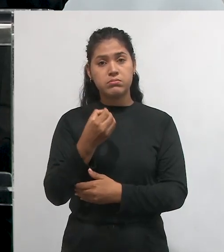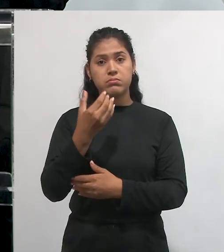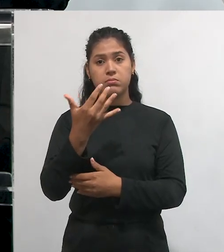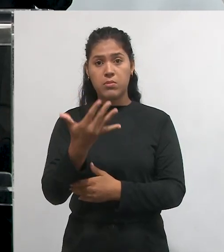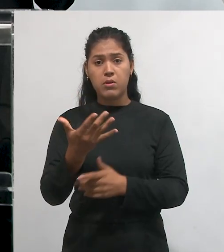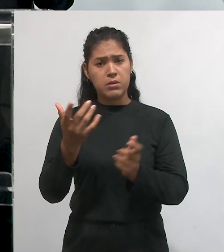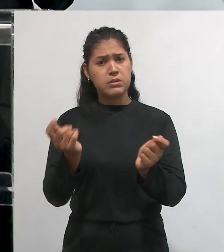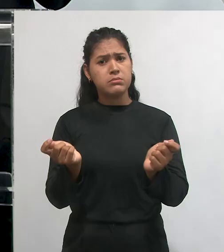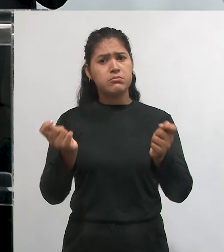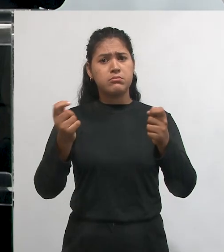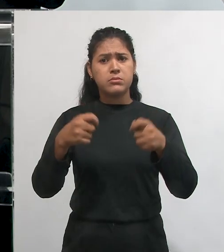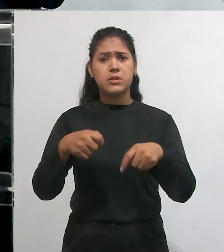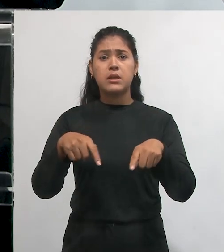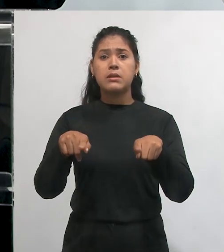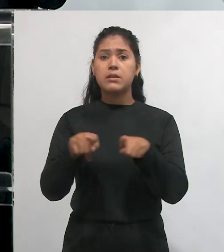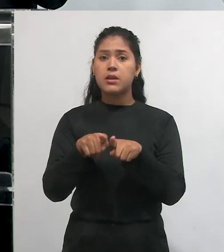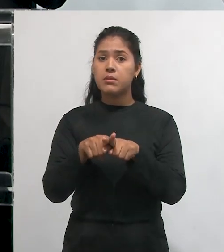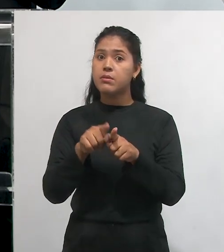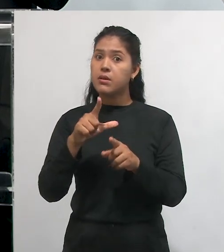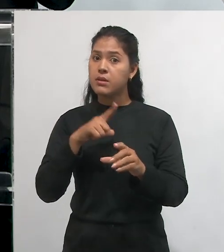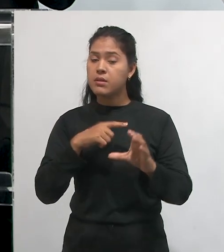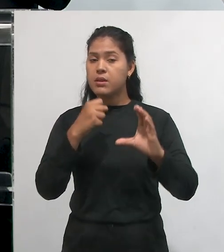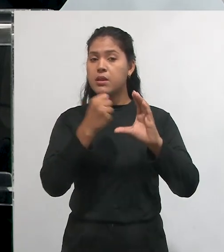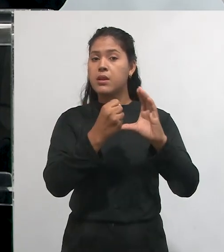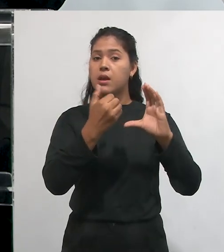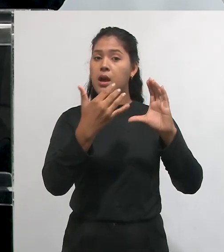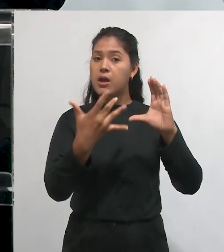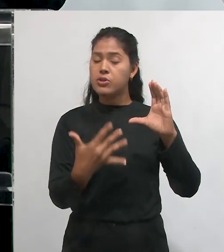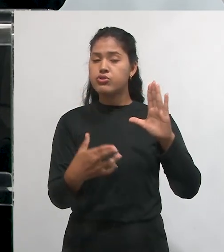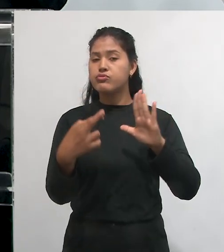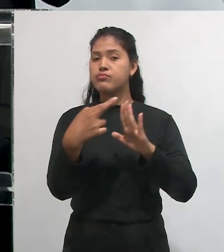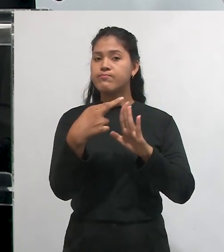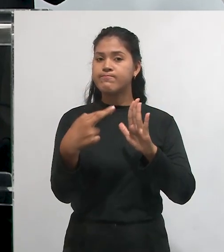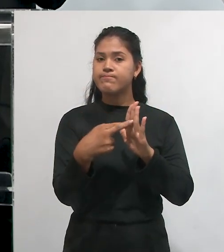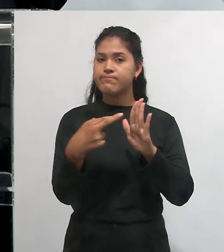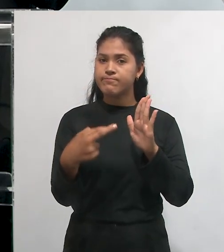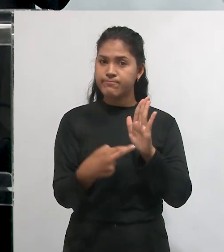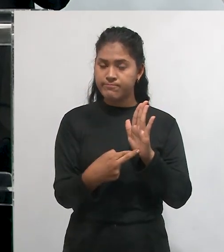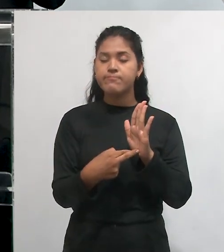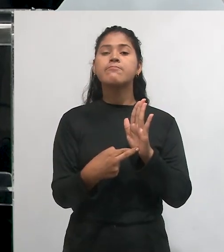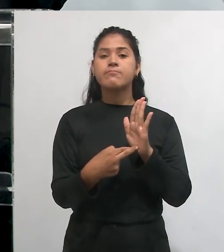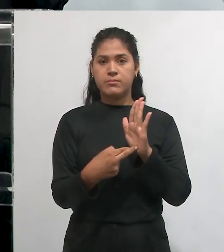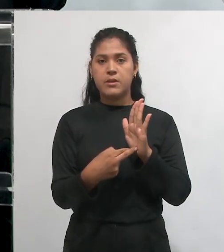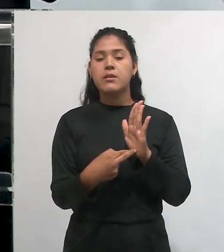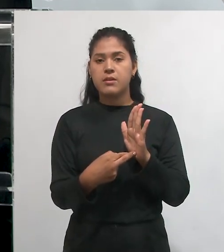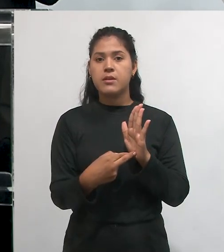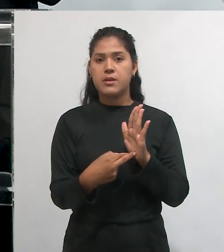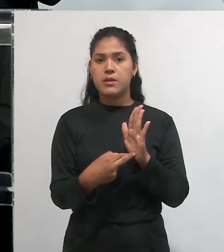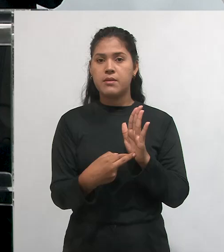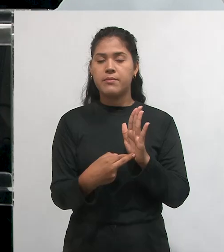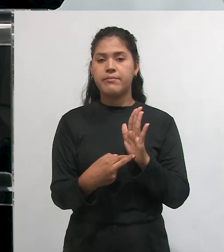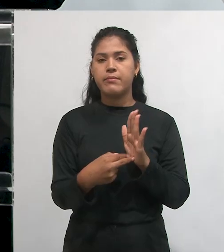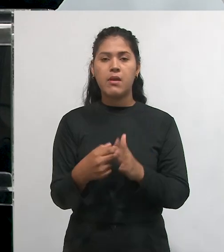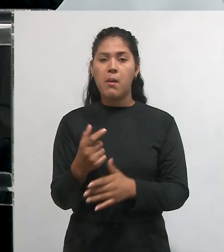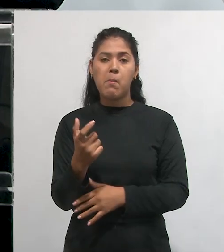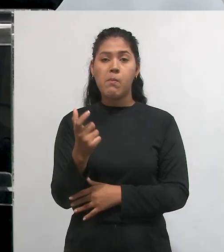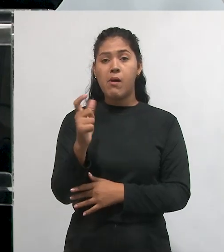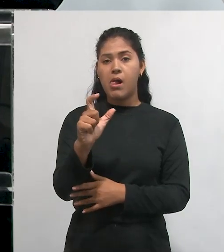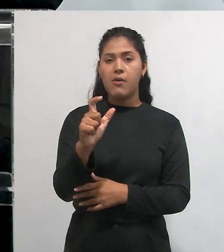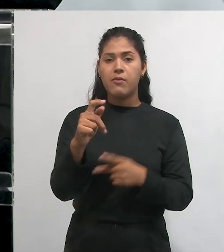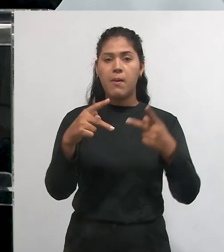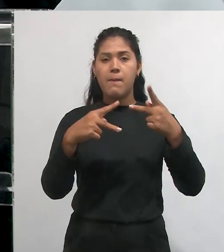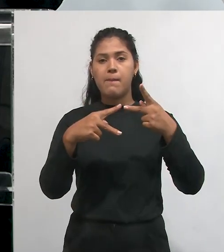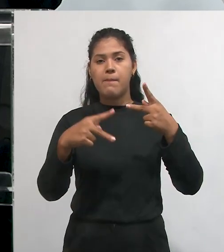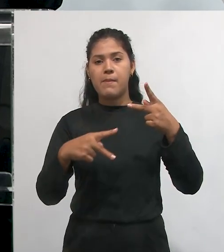houvesse também os critérios para um comportamento referencial, um paradigma